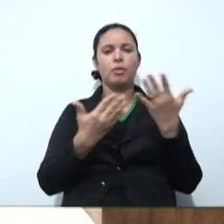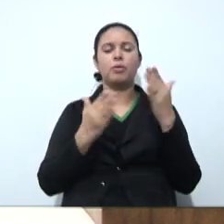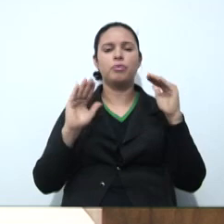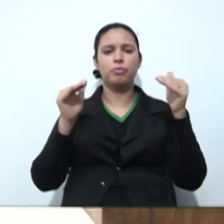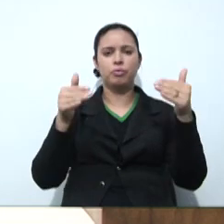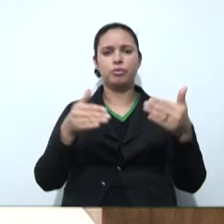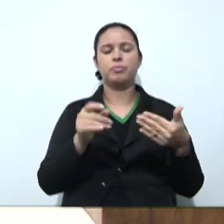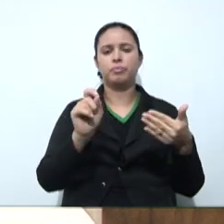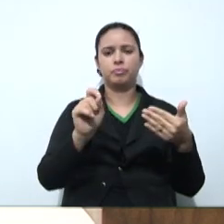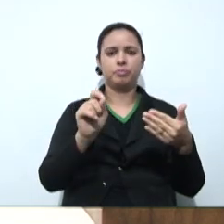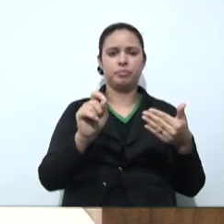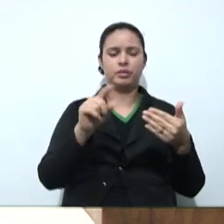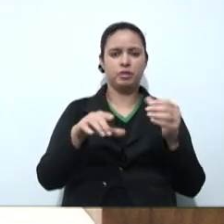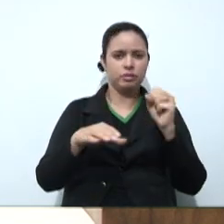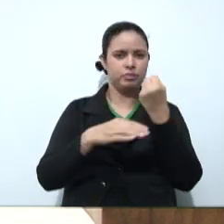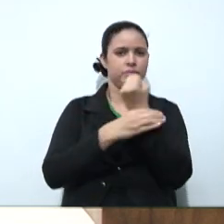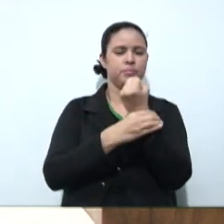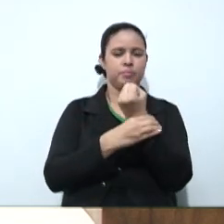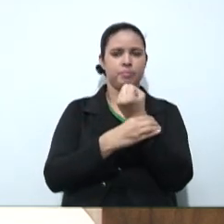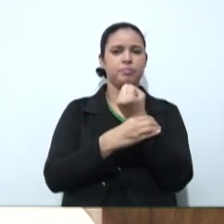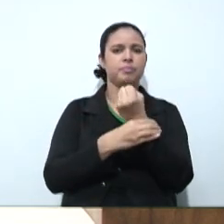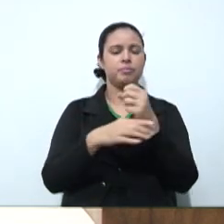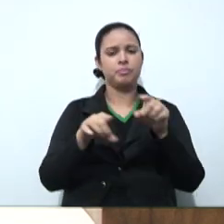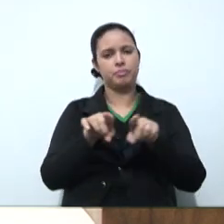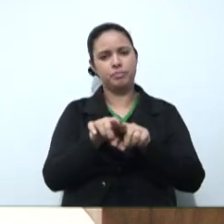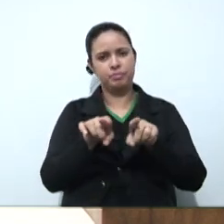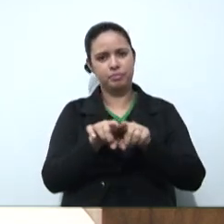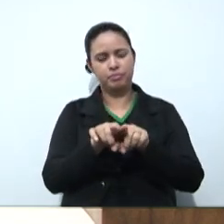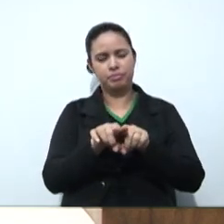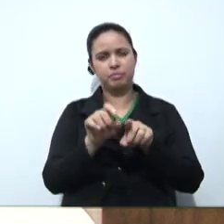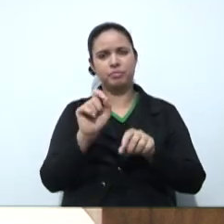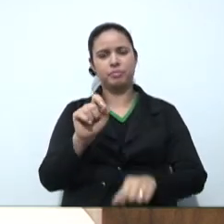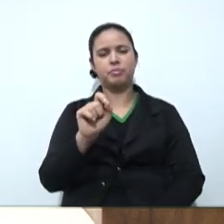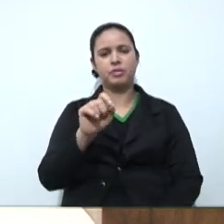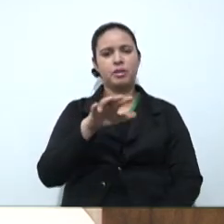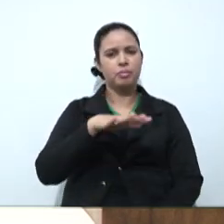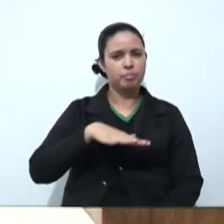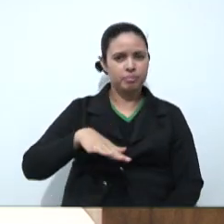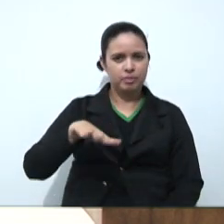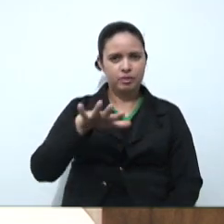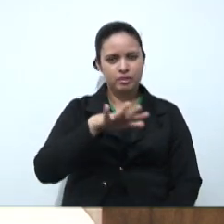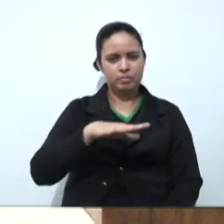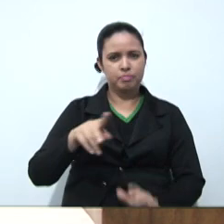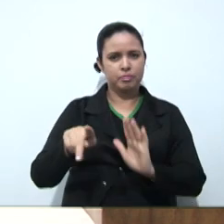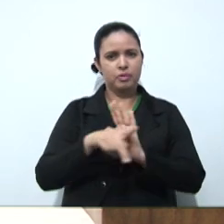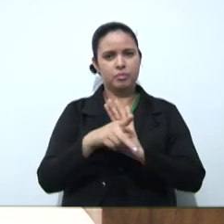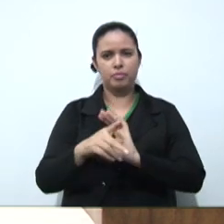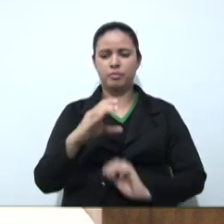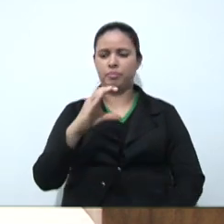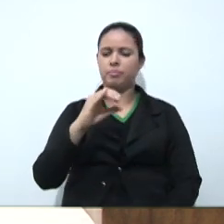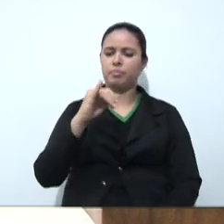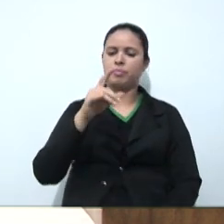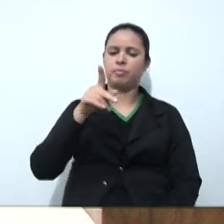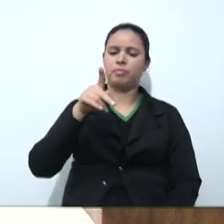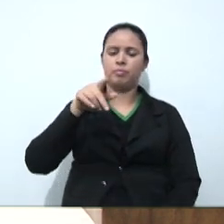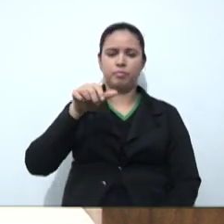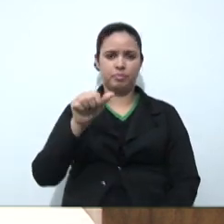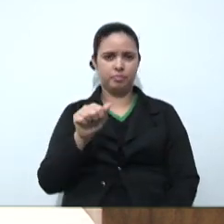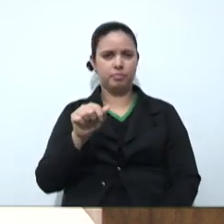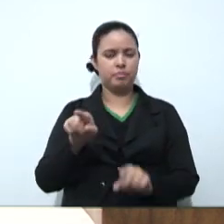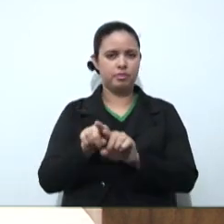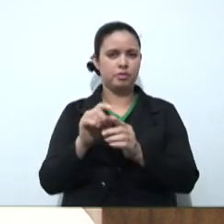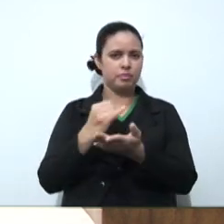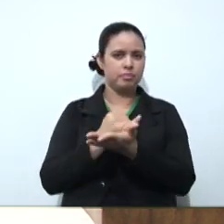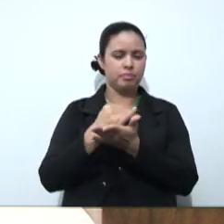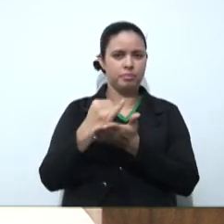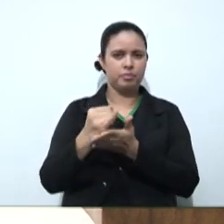pouco de segurança, não é? A parte que diz respeito à CIPA, e vamos também introduzir